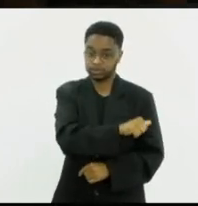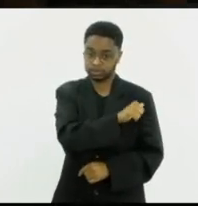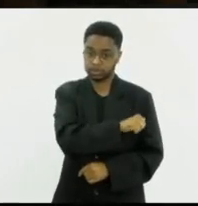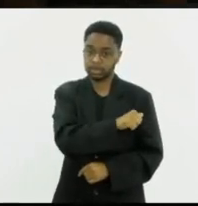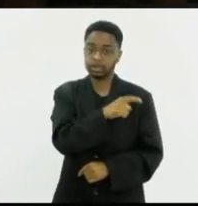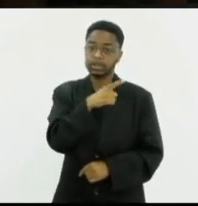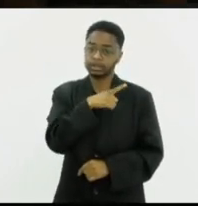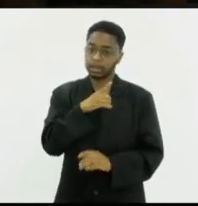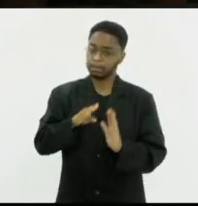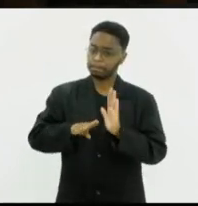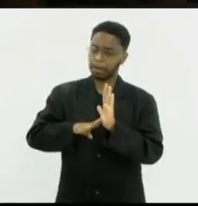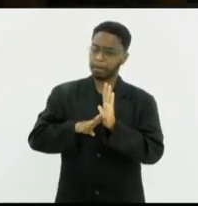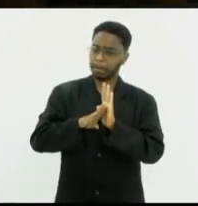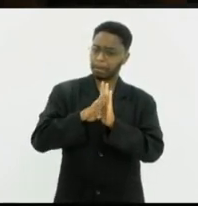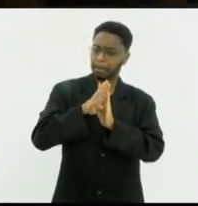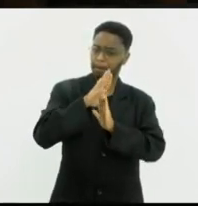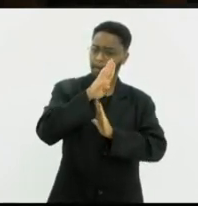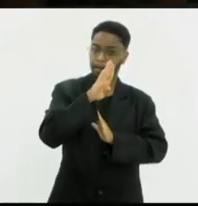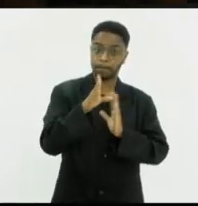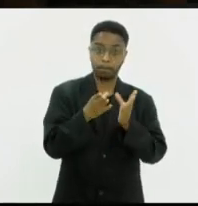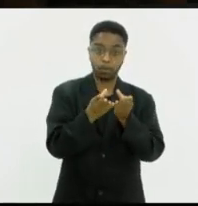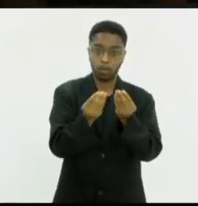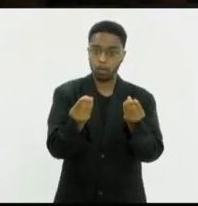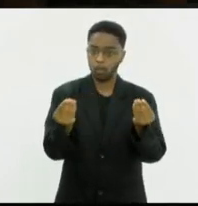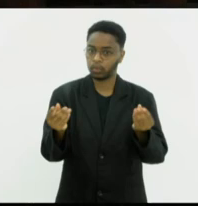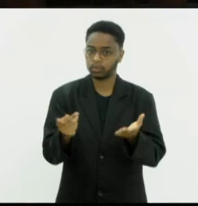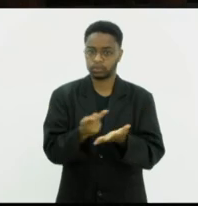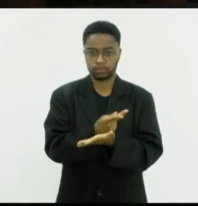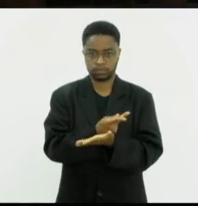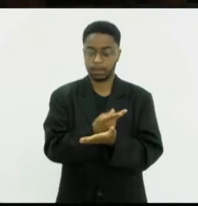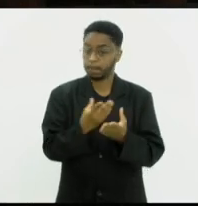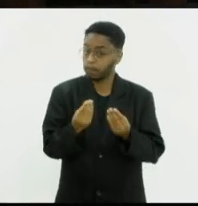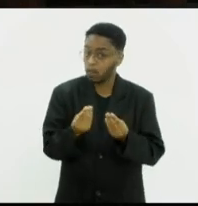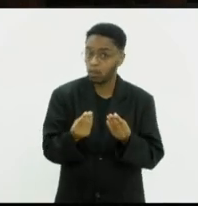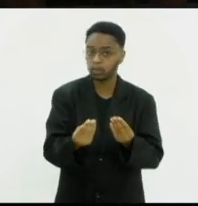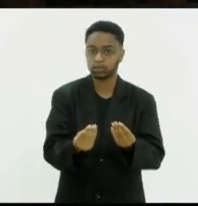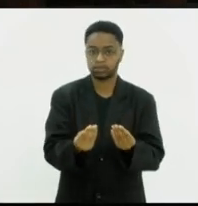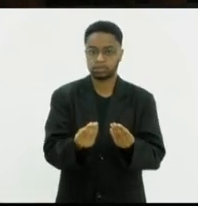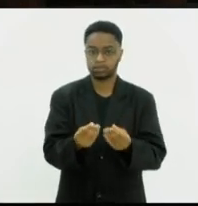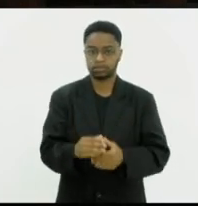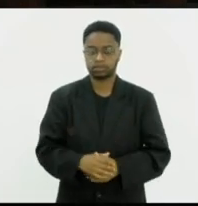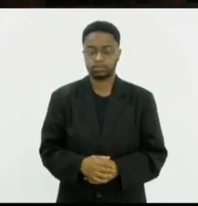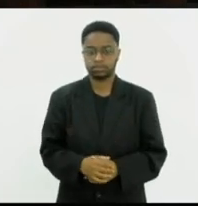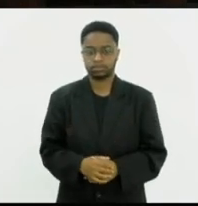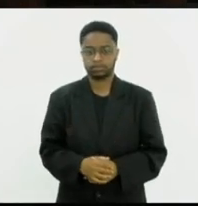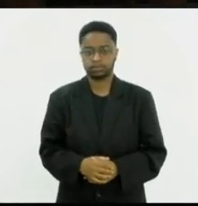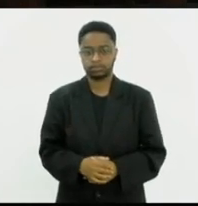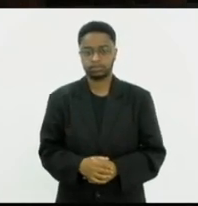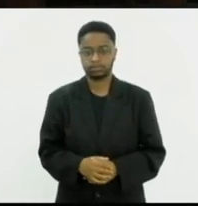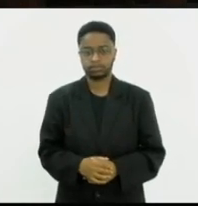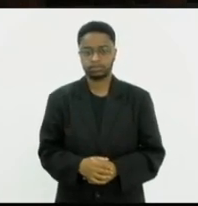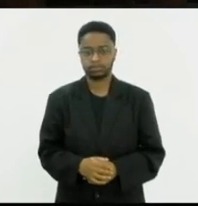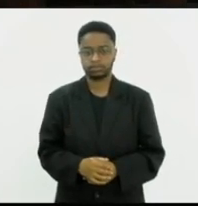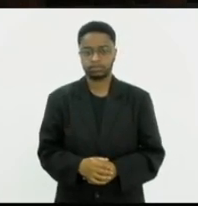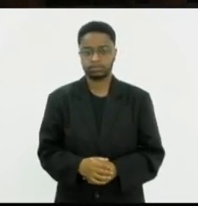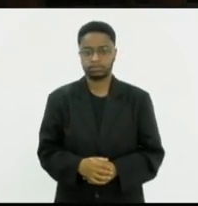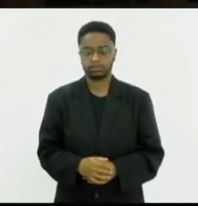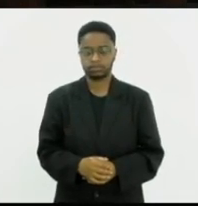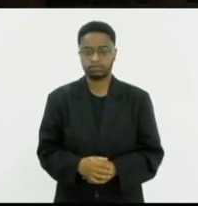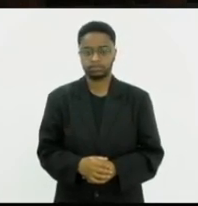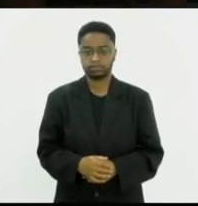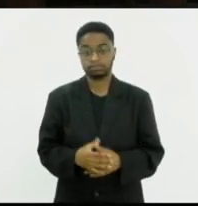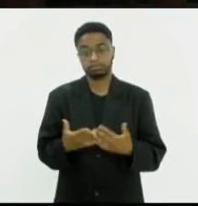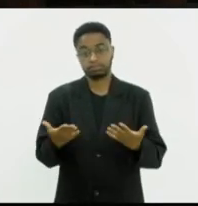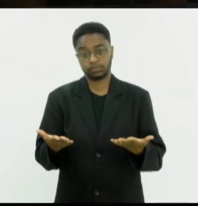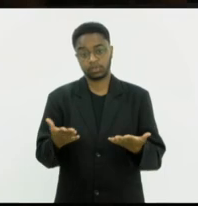é extremamente alto, mas é muito alto. E isso ou